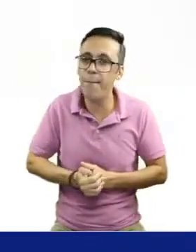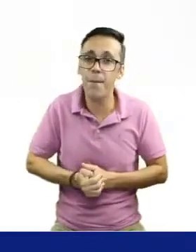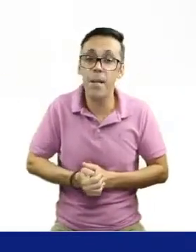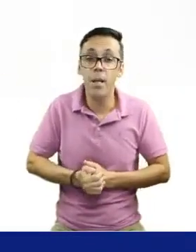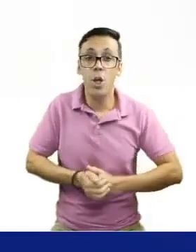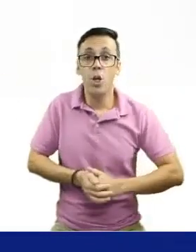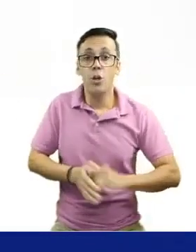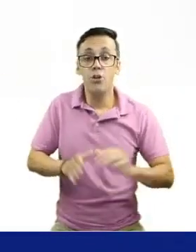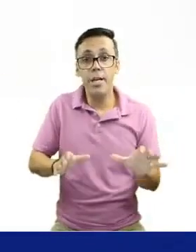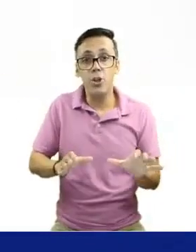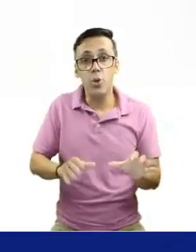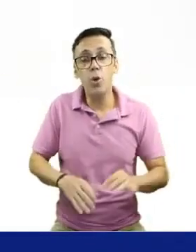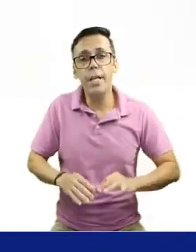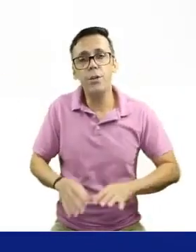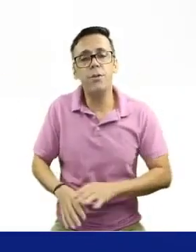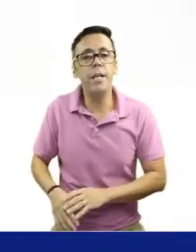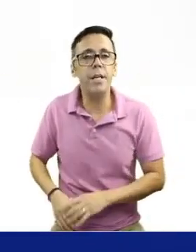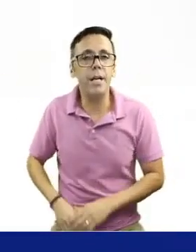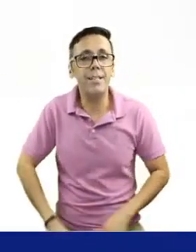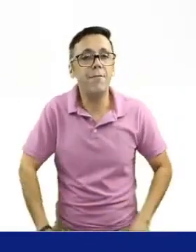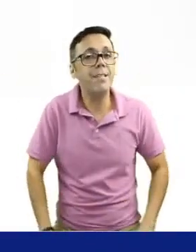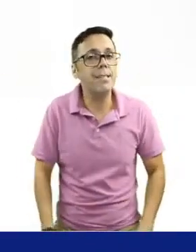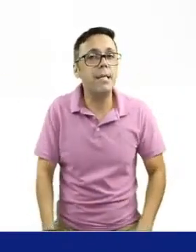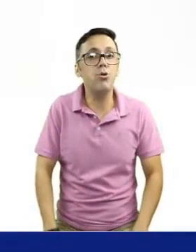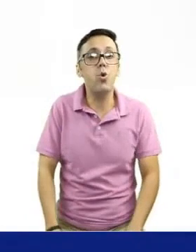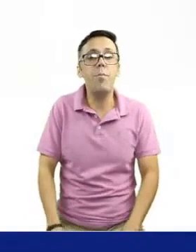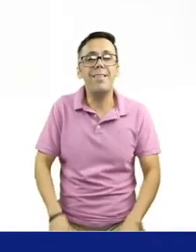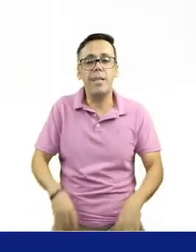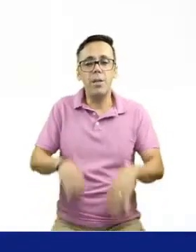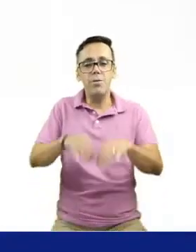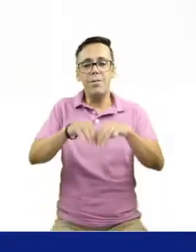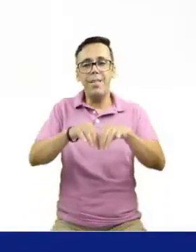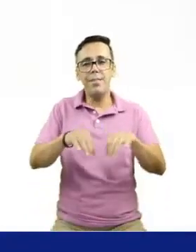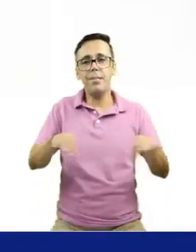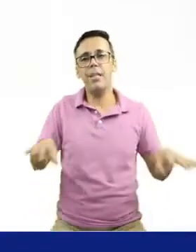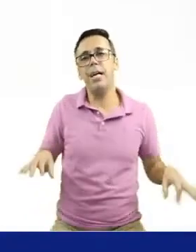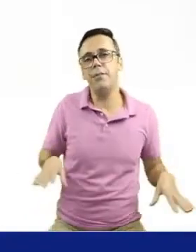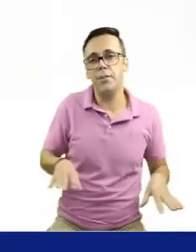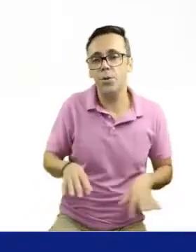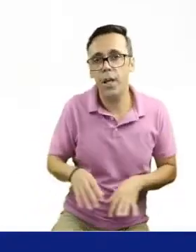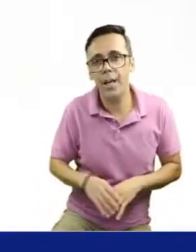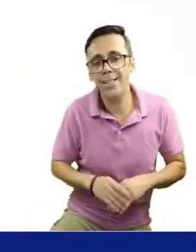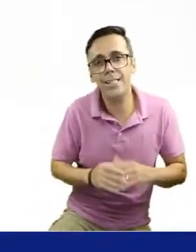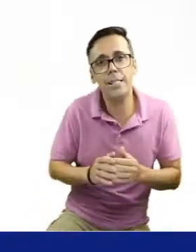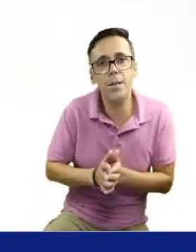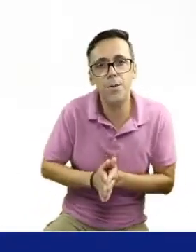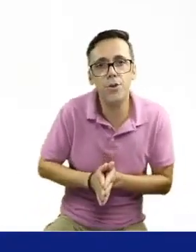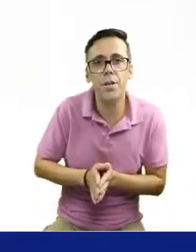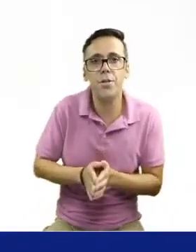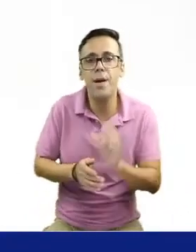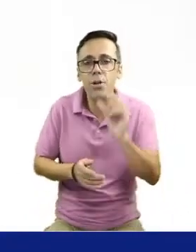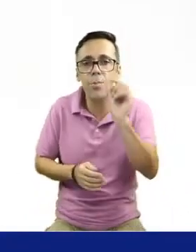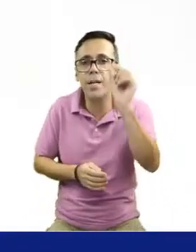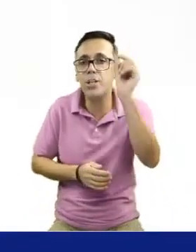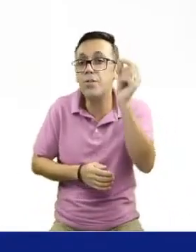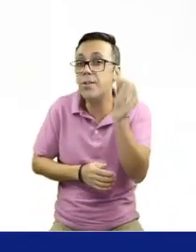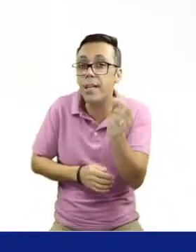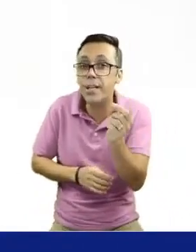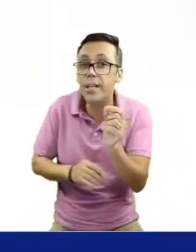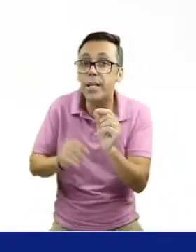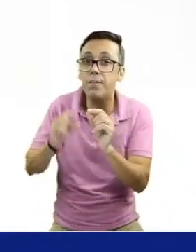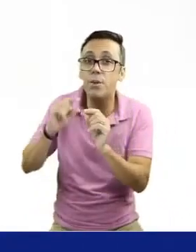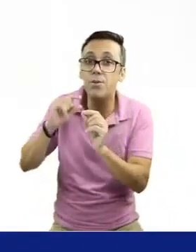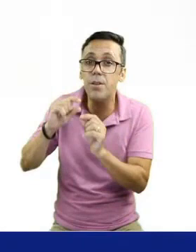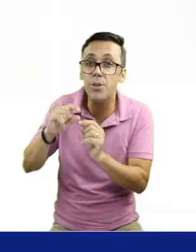bacana né gente o link telegram está fixado nos comentários desta Laia ok É simples gente baixa